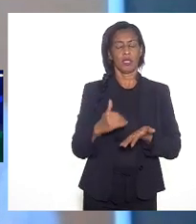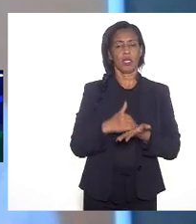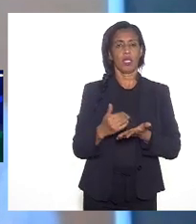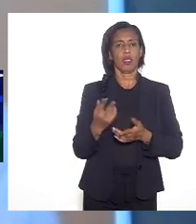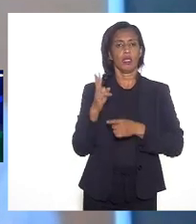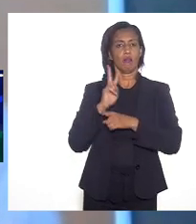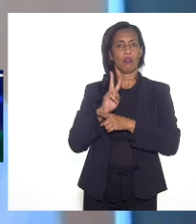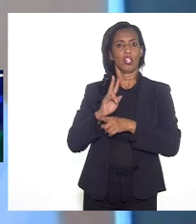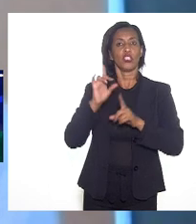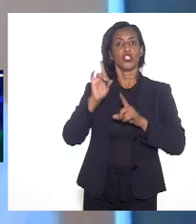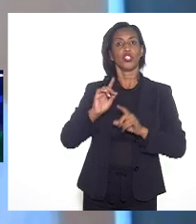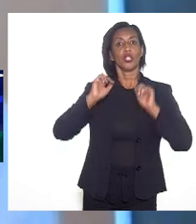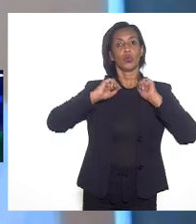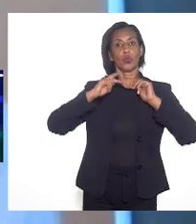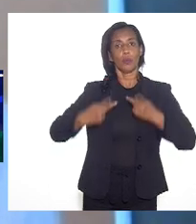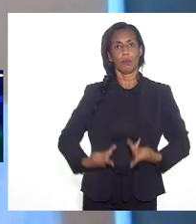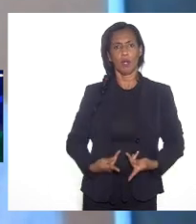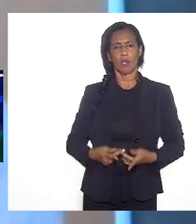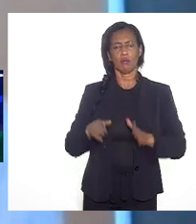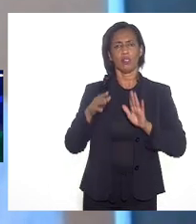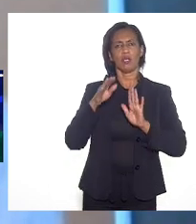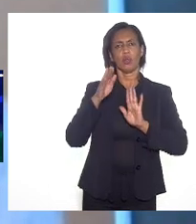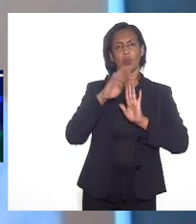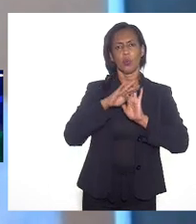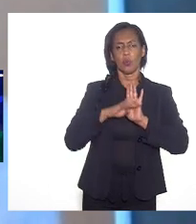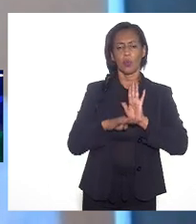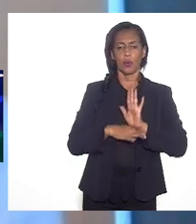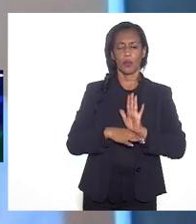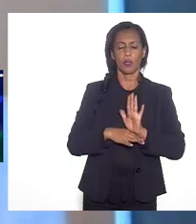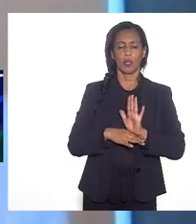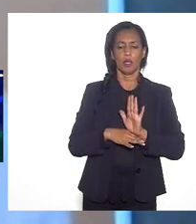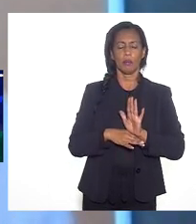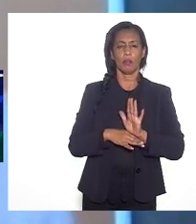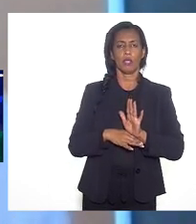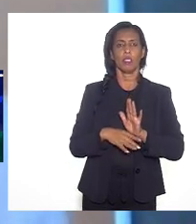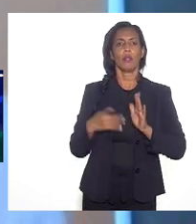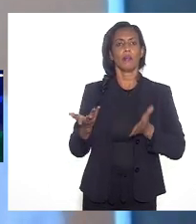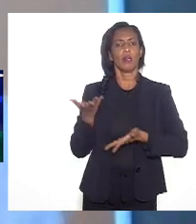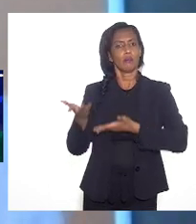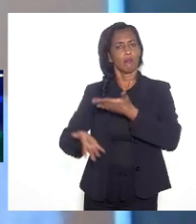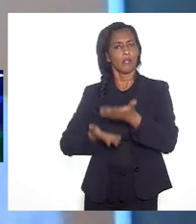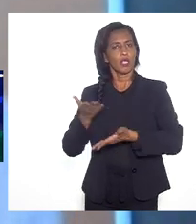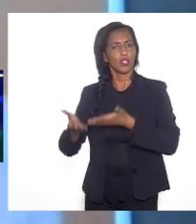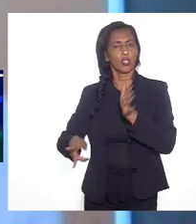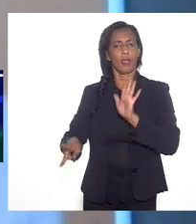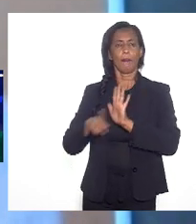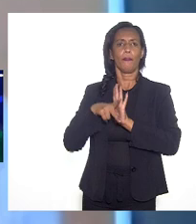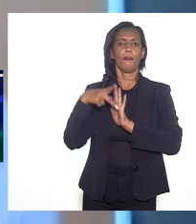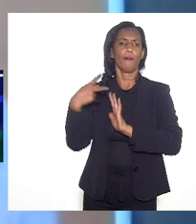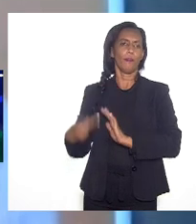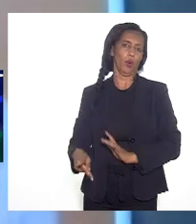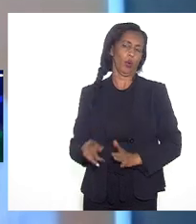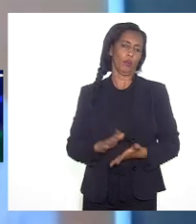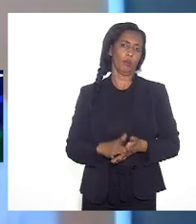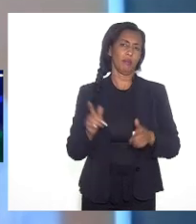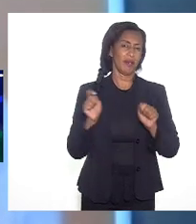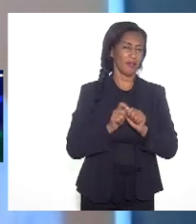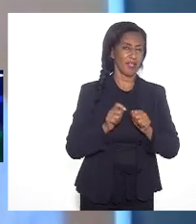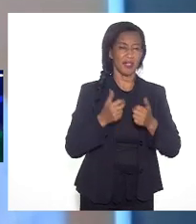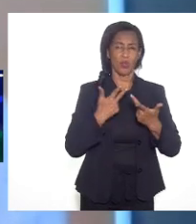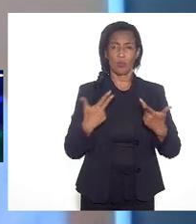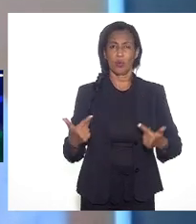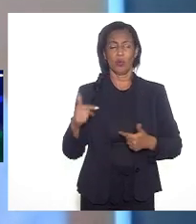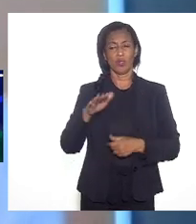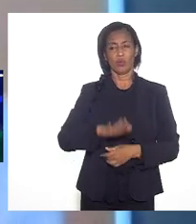Assistência Social e Direitos Humanos, criamos um programa, deputado Valdec, de abordagem dedicada, exclusiva, para fazer com crianças